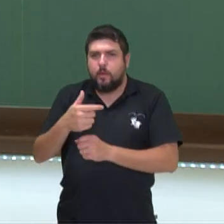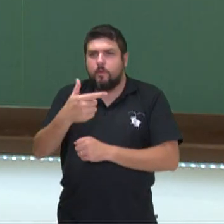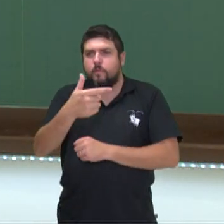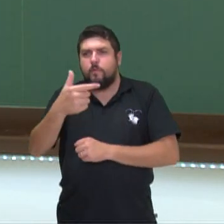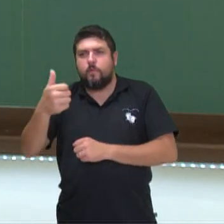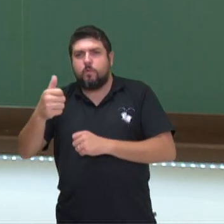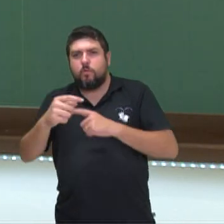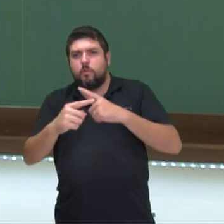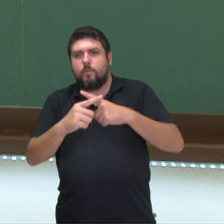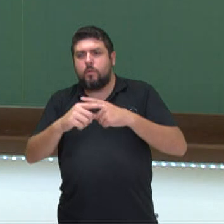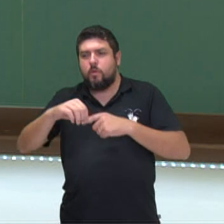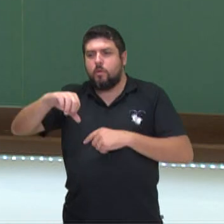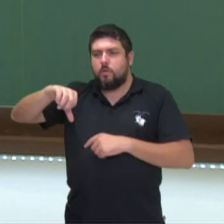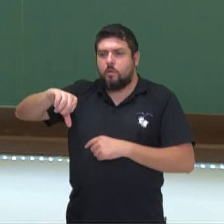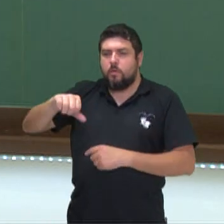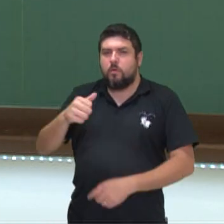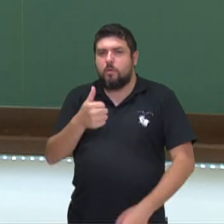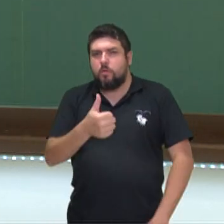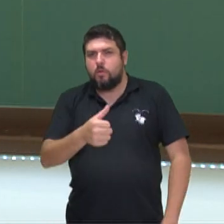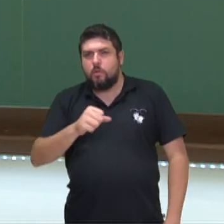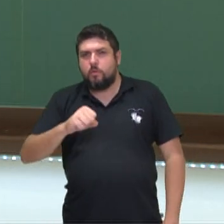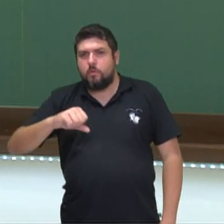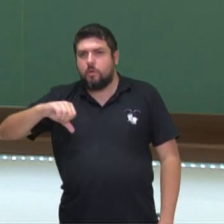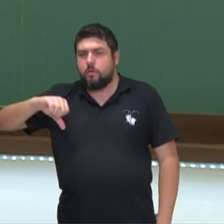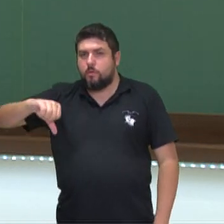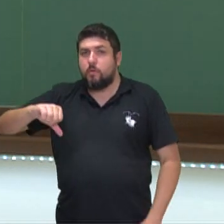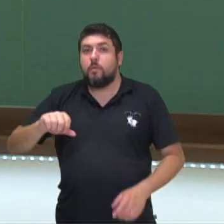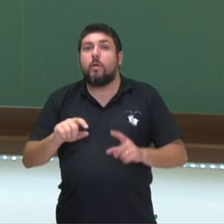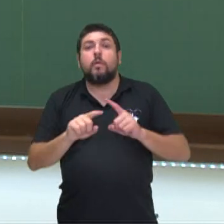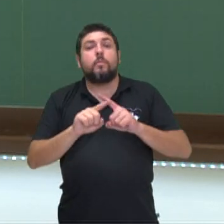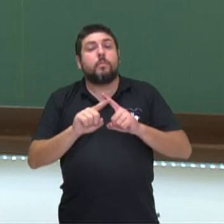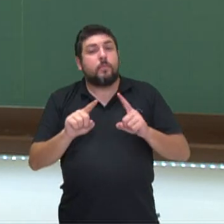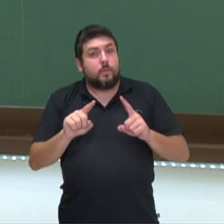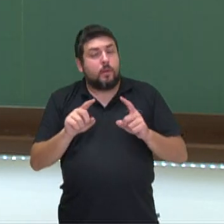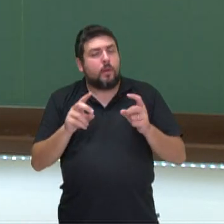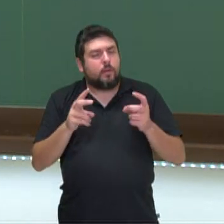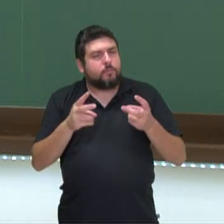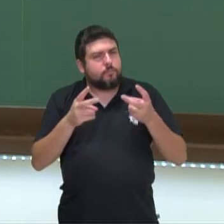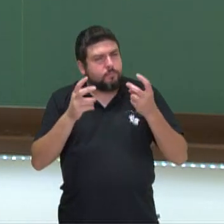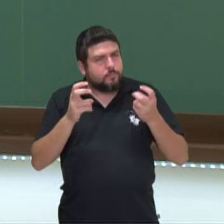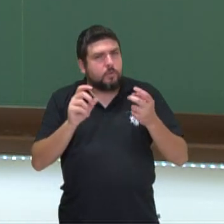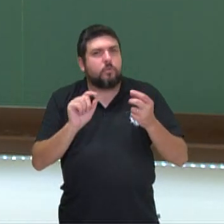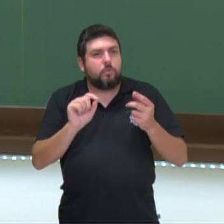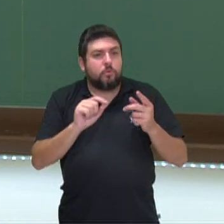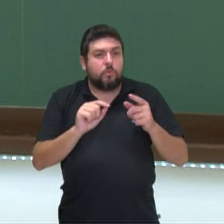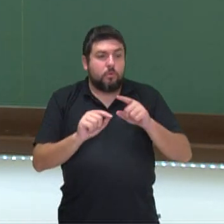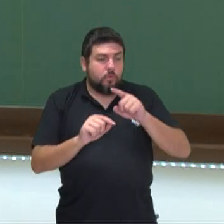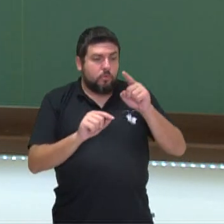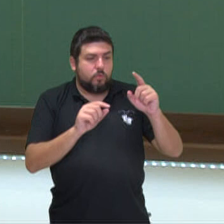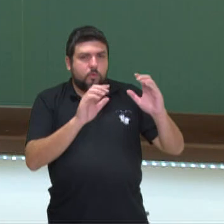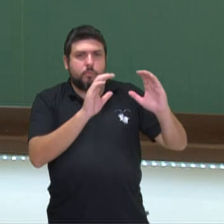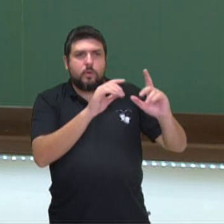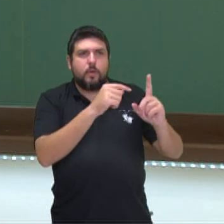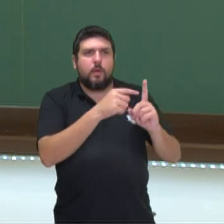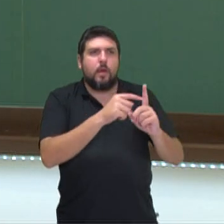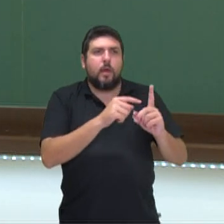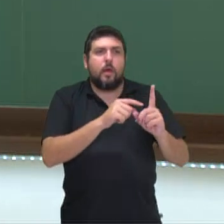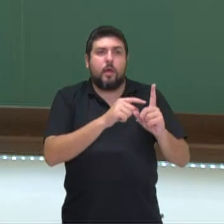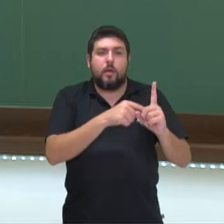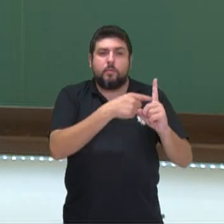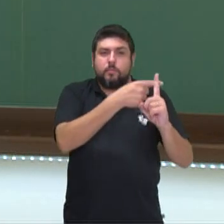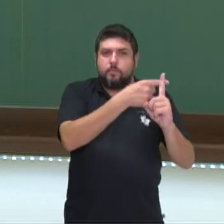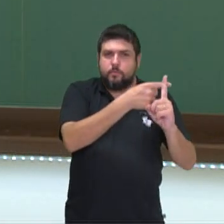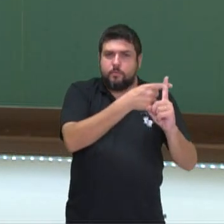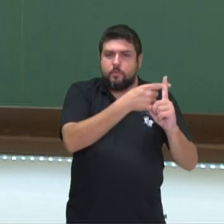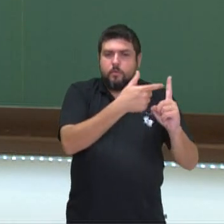dá 189, mas não podemos esquecer de fazer o jogo, a regra do sinal. Como eu estou multiplicando um